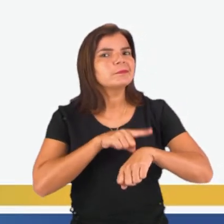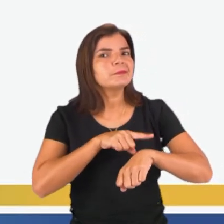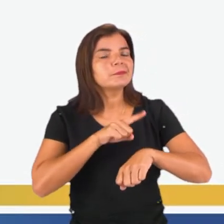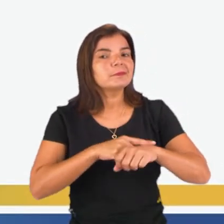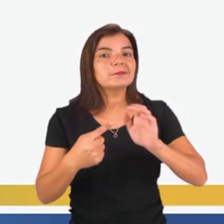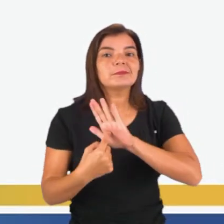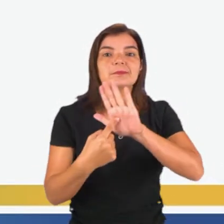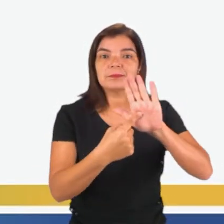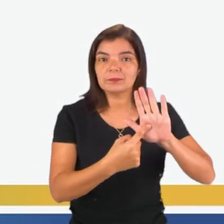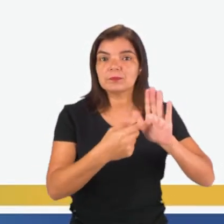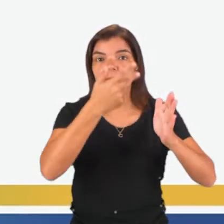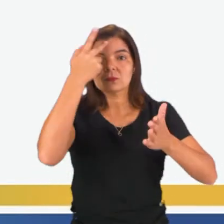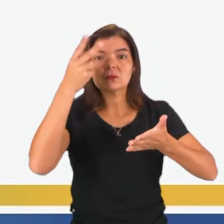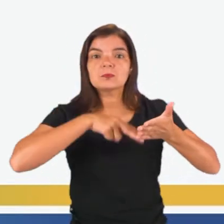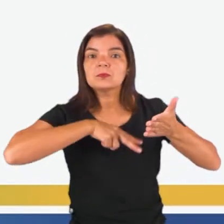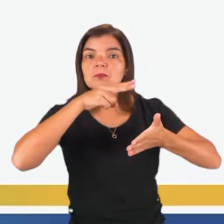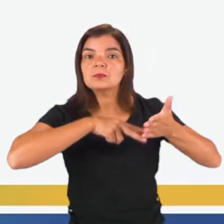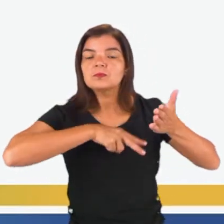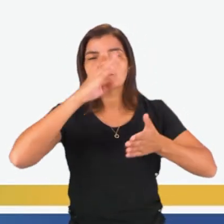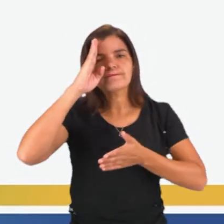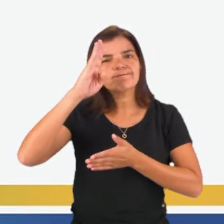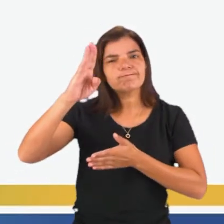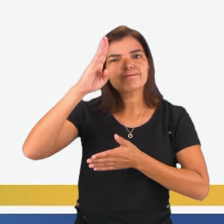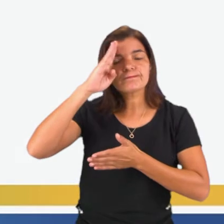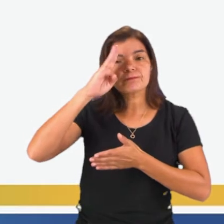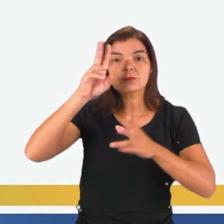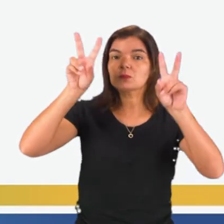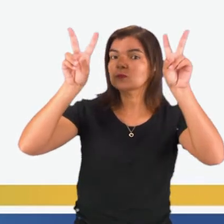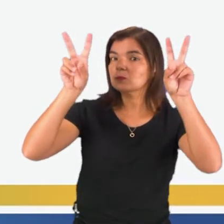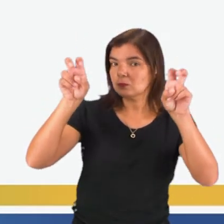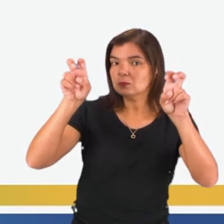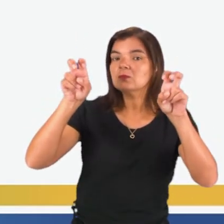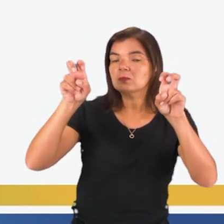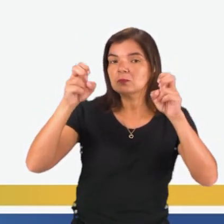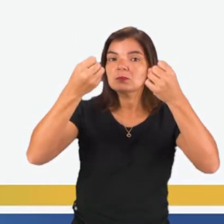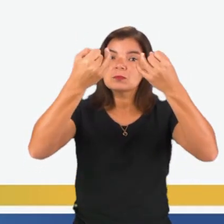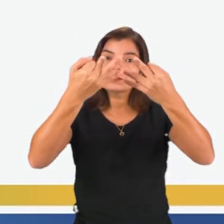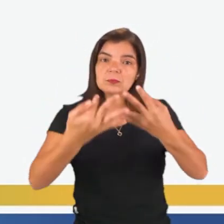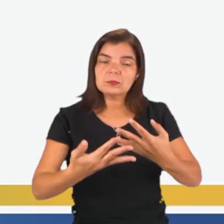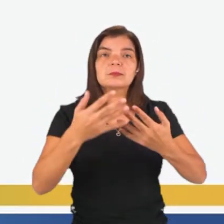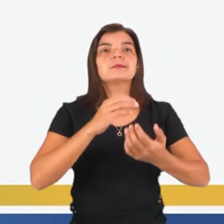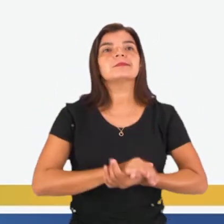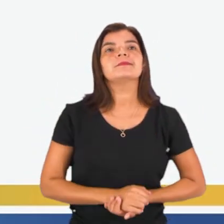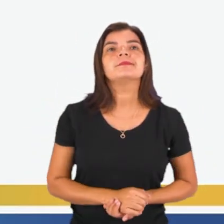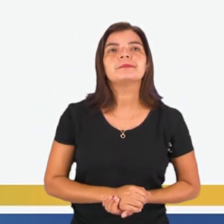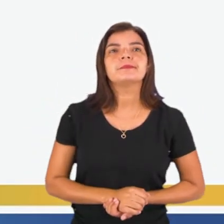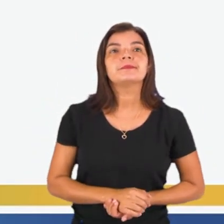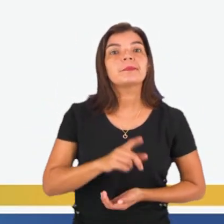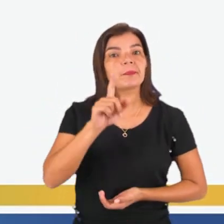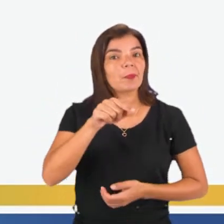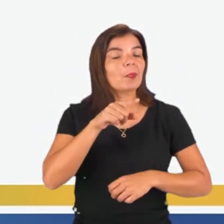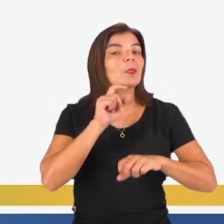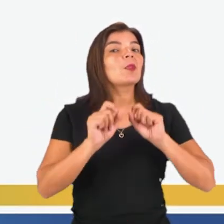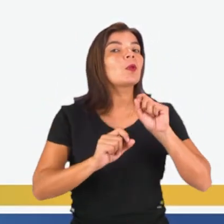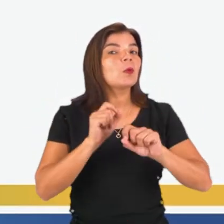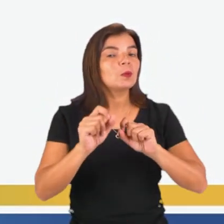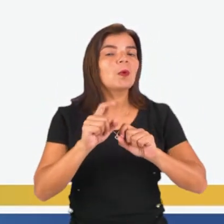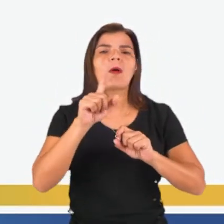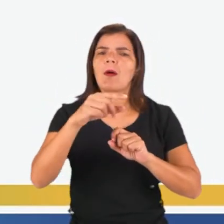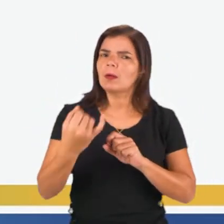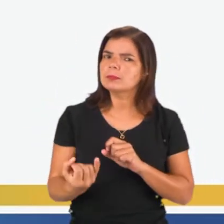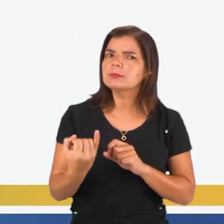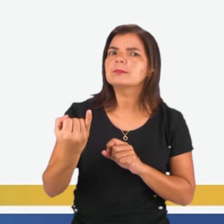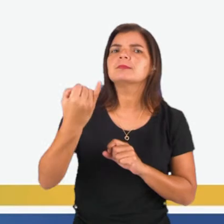de apresentar ao leitor os principais temas que serão abordados. Esse momento é